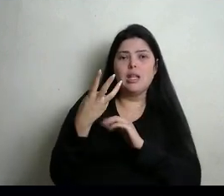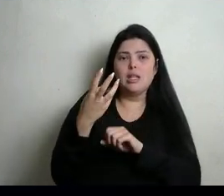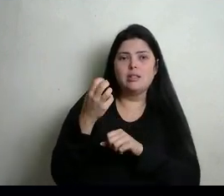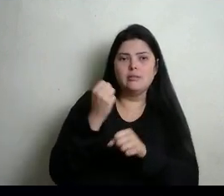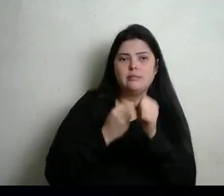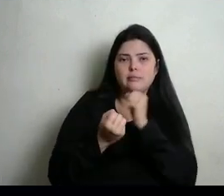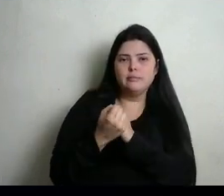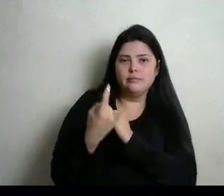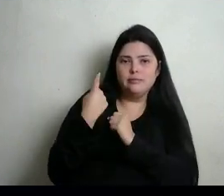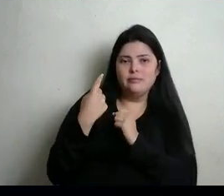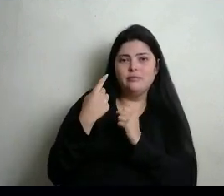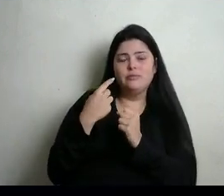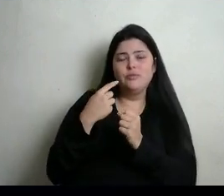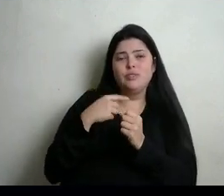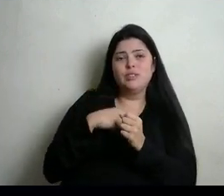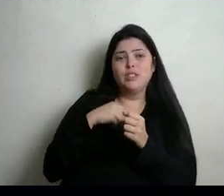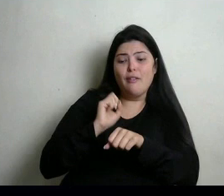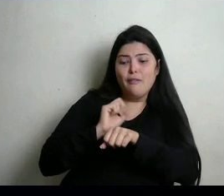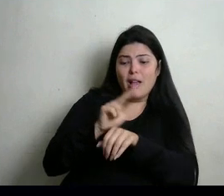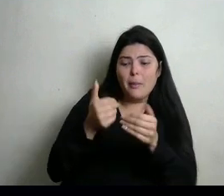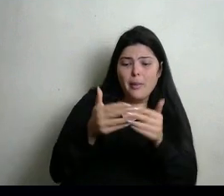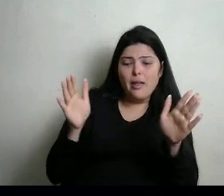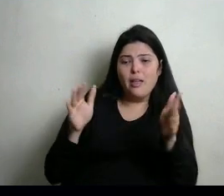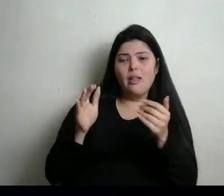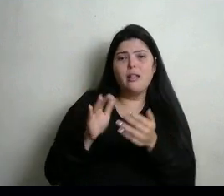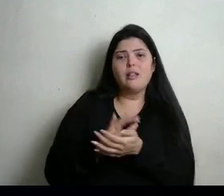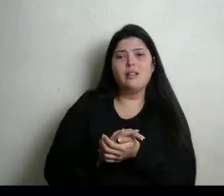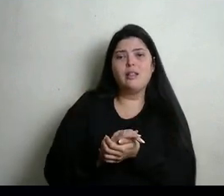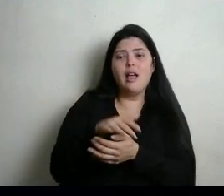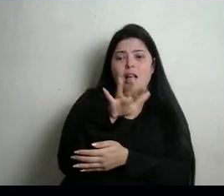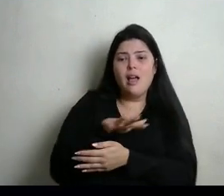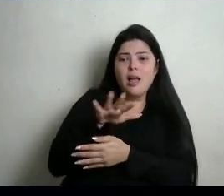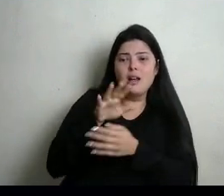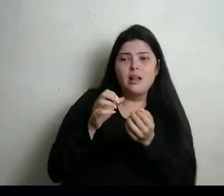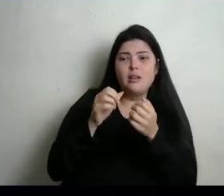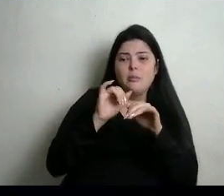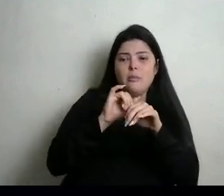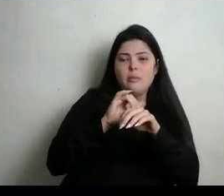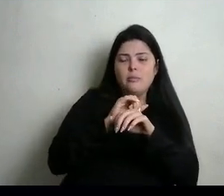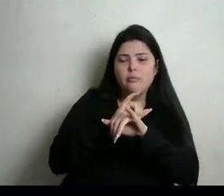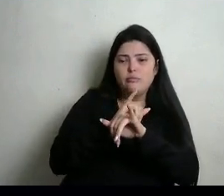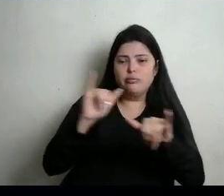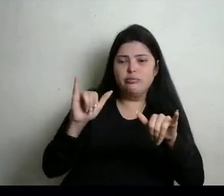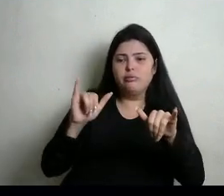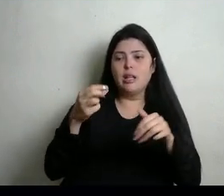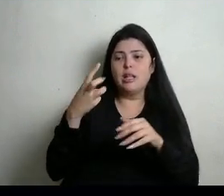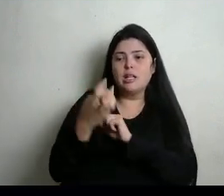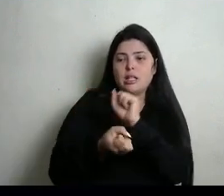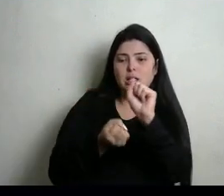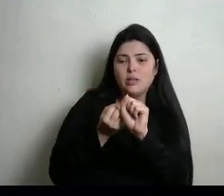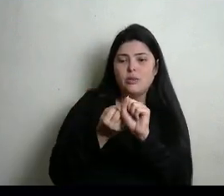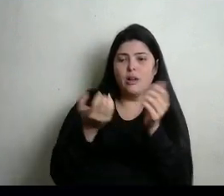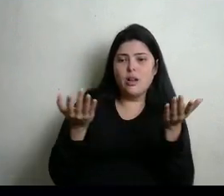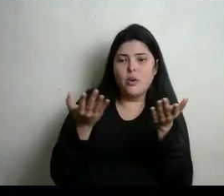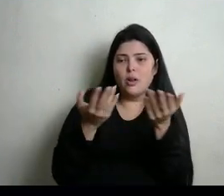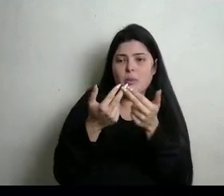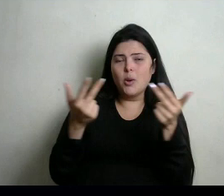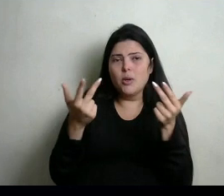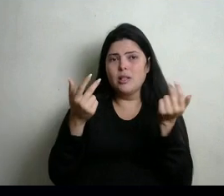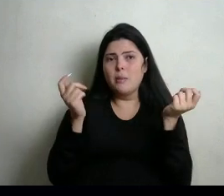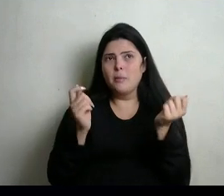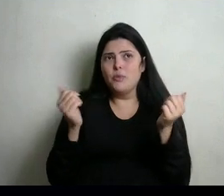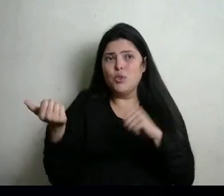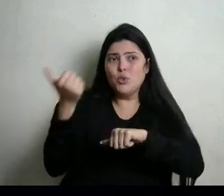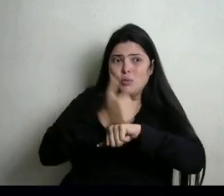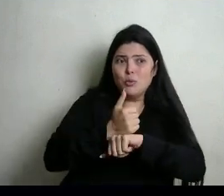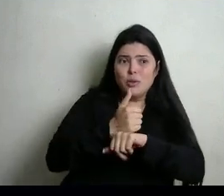gente tinha um monte de vaga, nossa área explodindo, e agora, 3 anos depois, veio algo que simplesmente vai tirar nossos empregos e